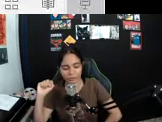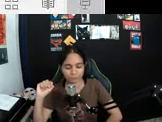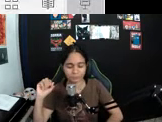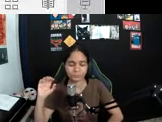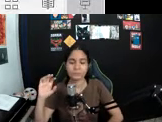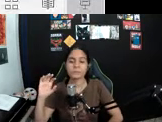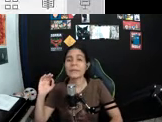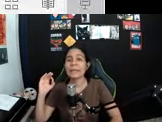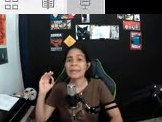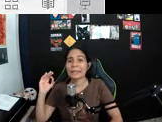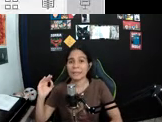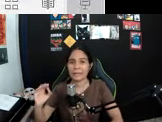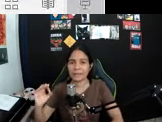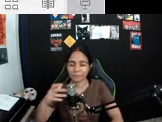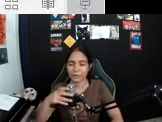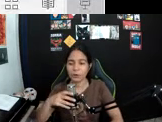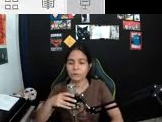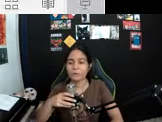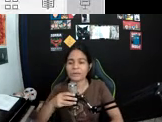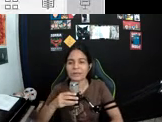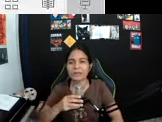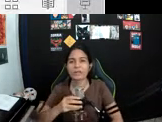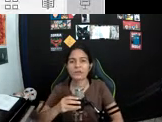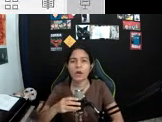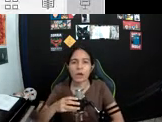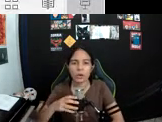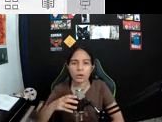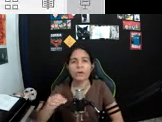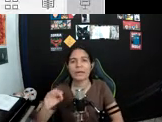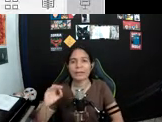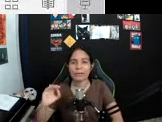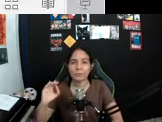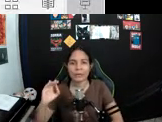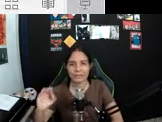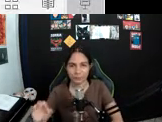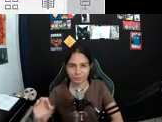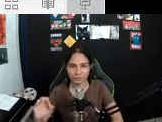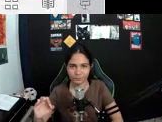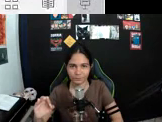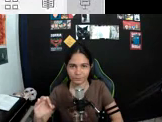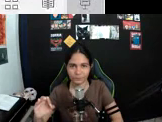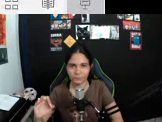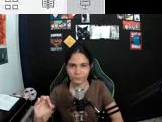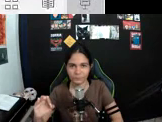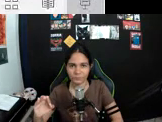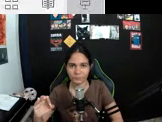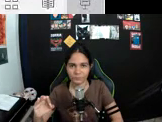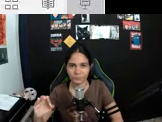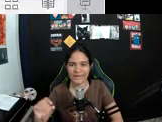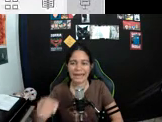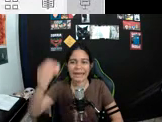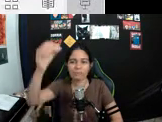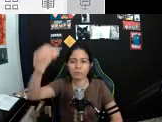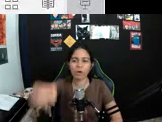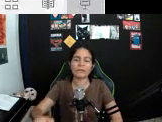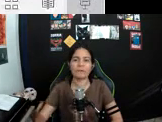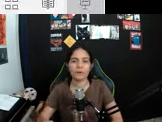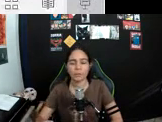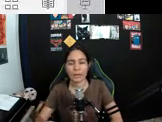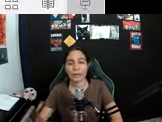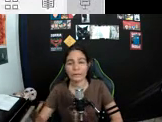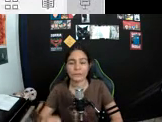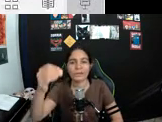agora por mim? Que você só com a graduação, você